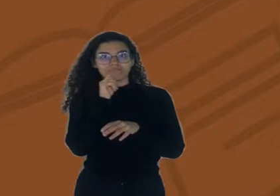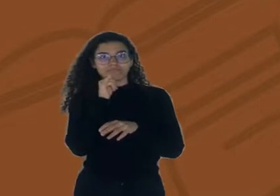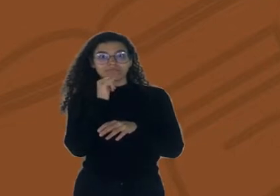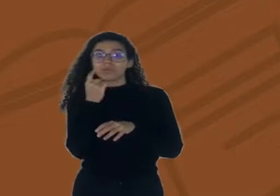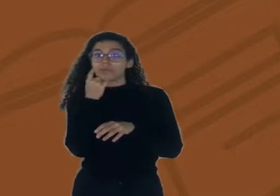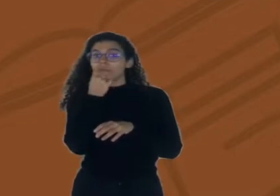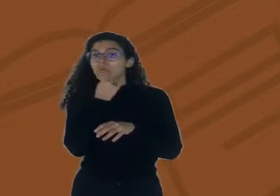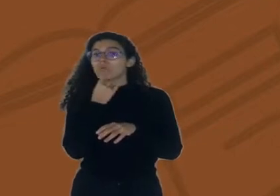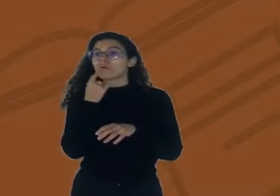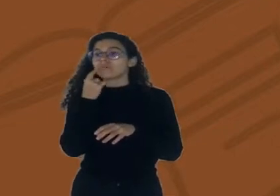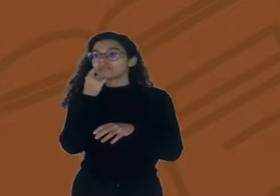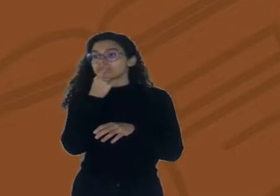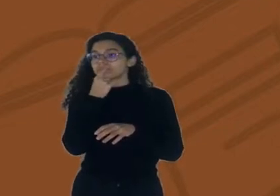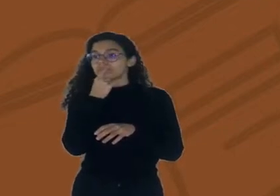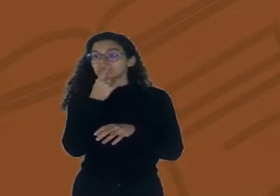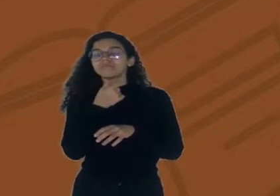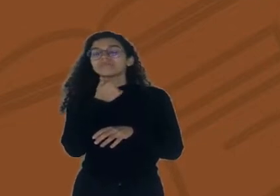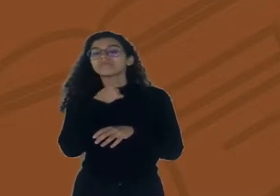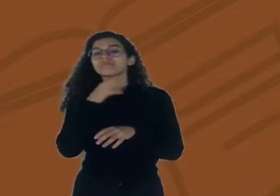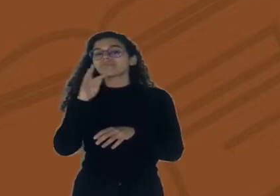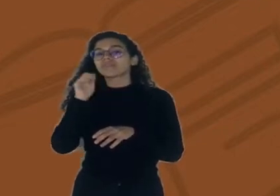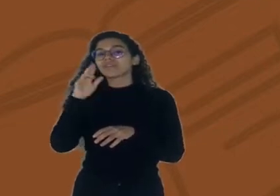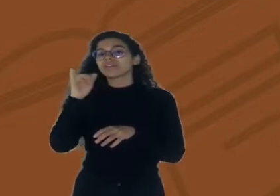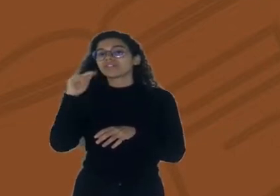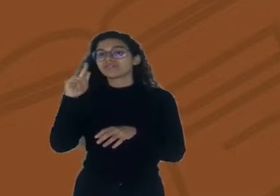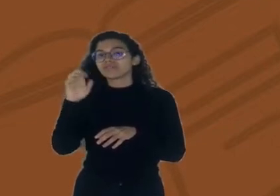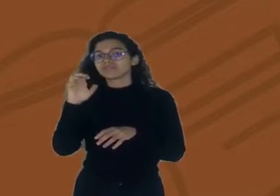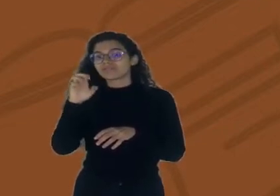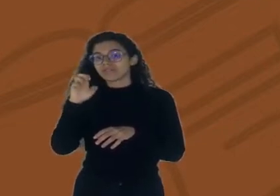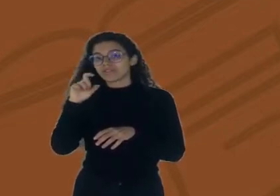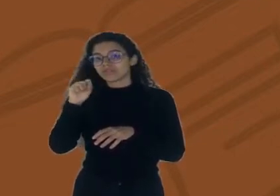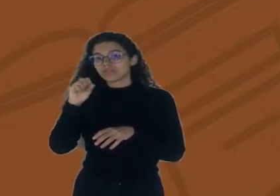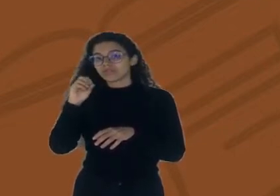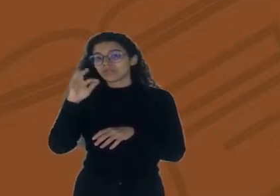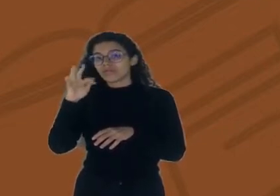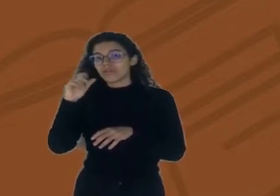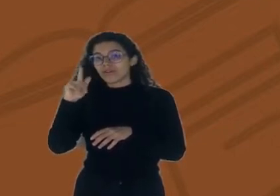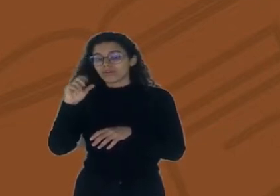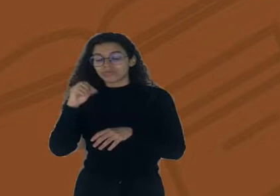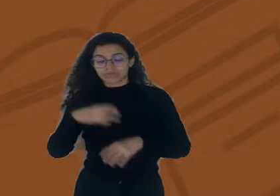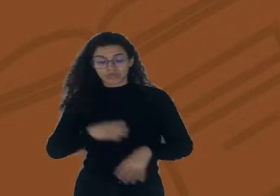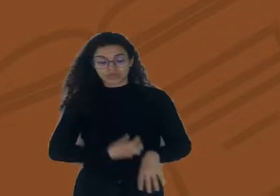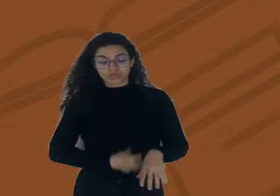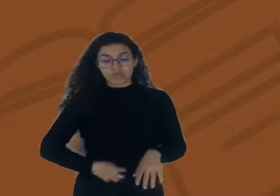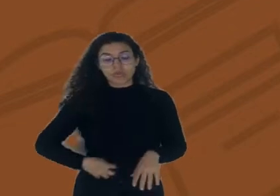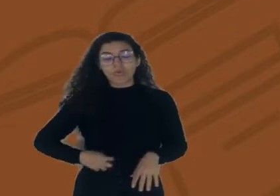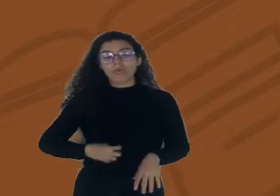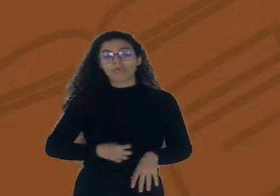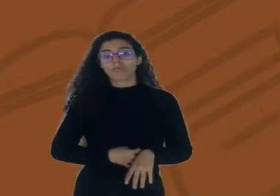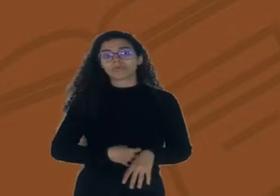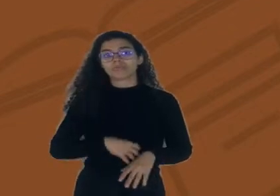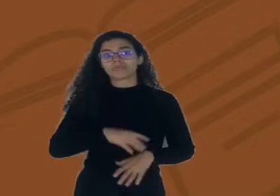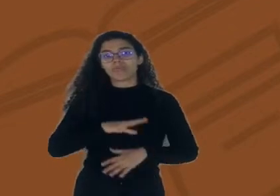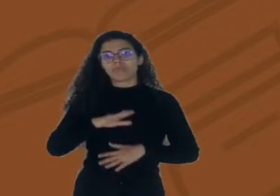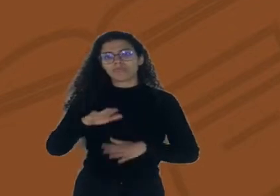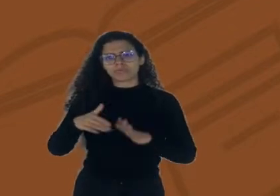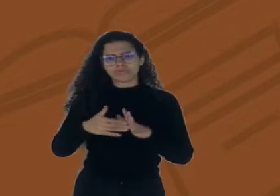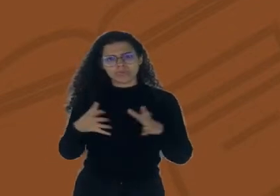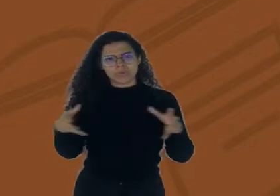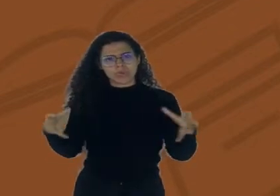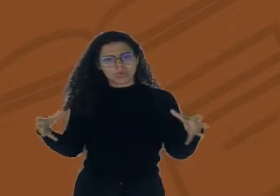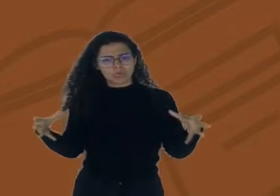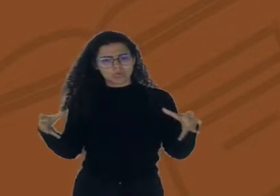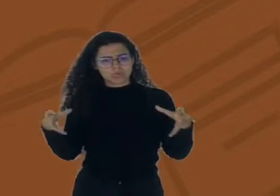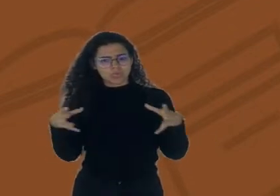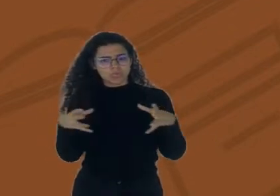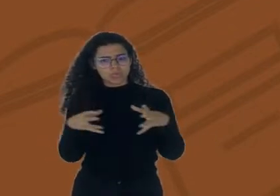boca, faringe, esôfago, estômago, intestino delgado, intestino grosso. O conjunto desses